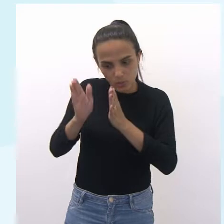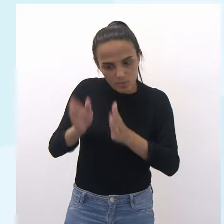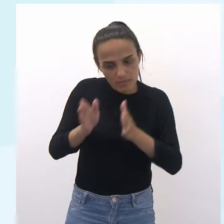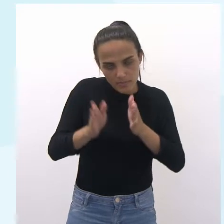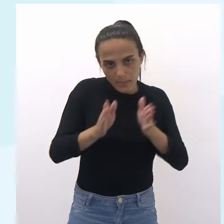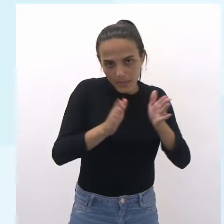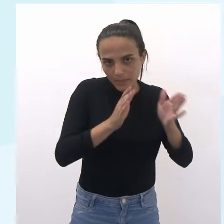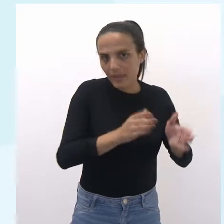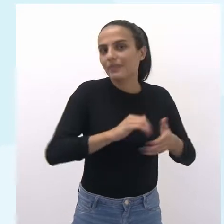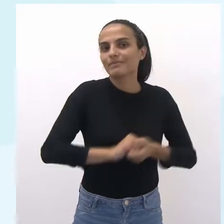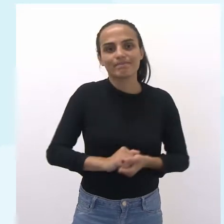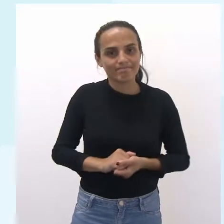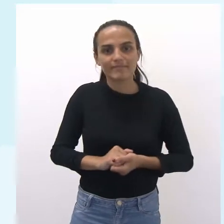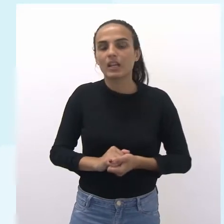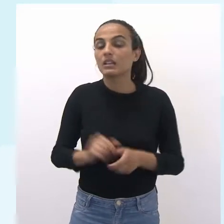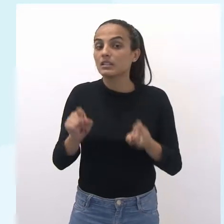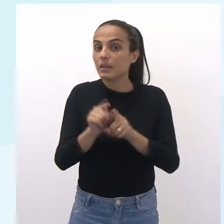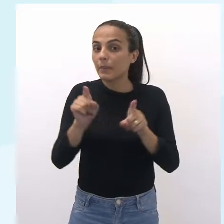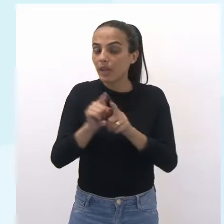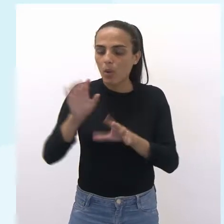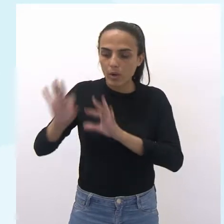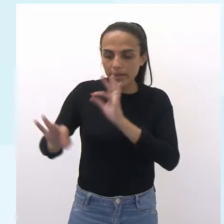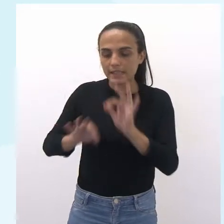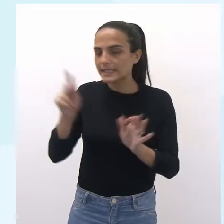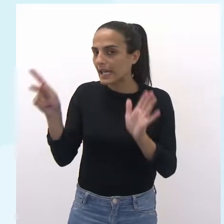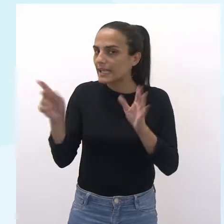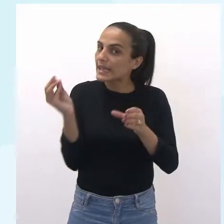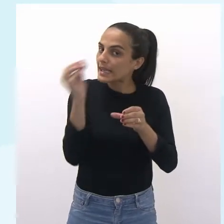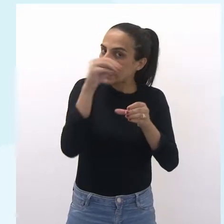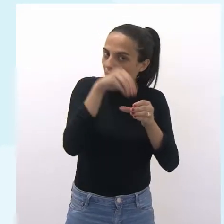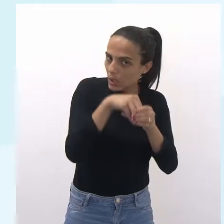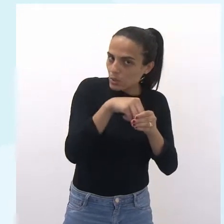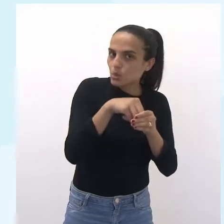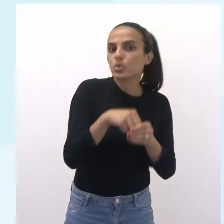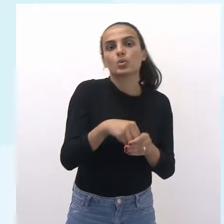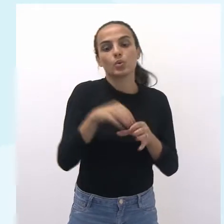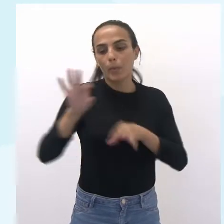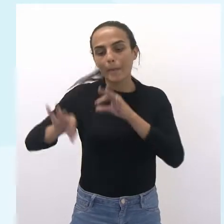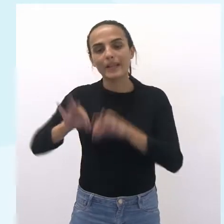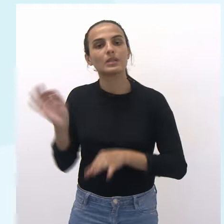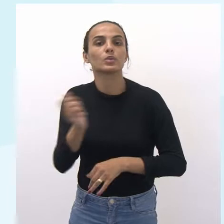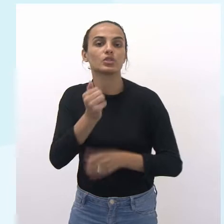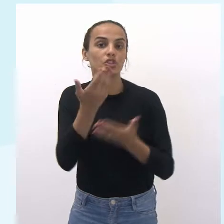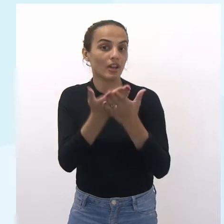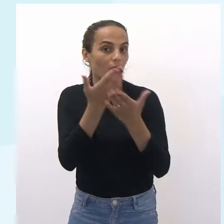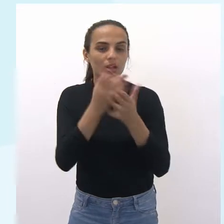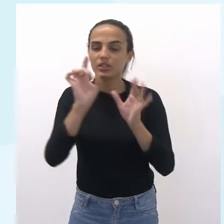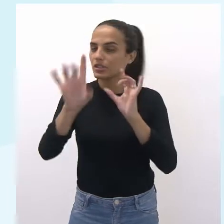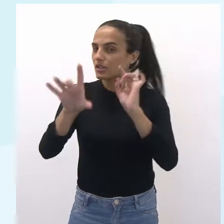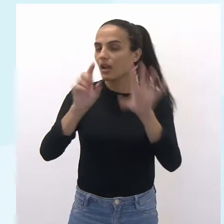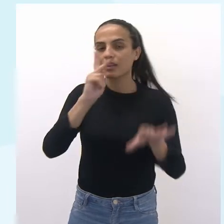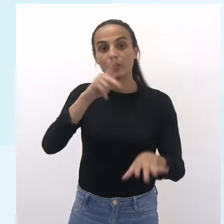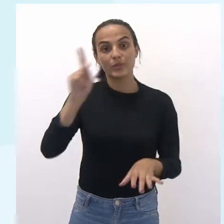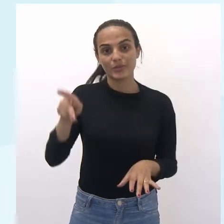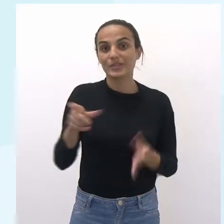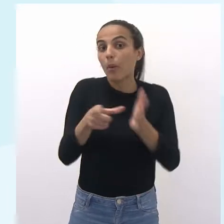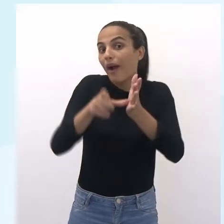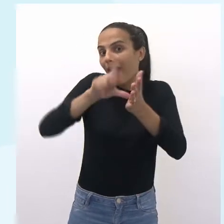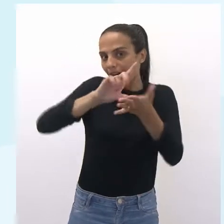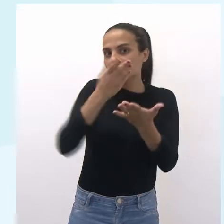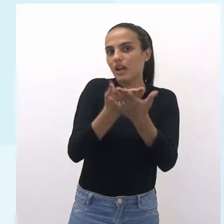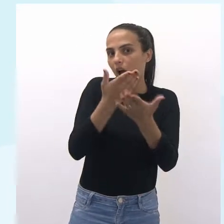necessário estar no plano de aula de cada professor. Então, assistir o vídeo antes da